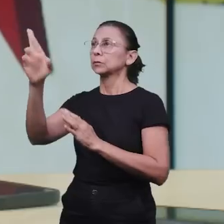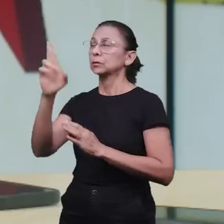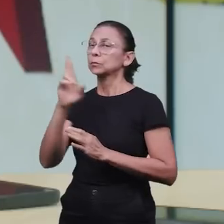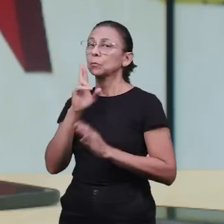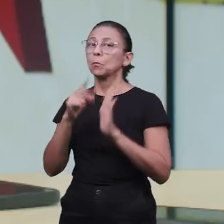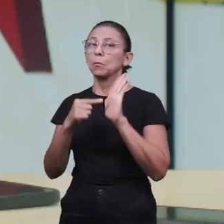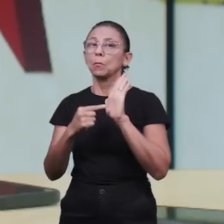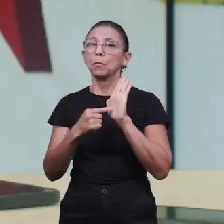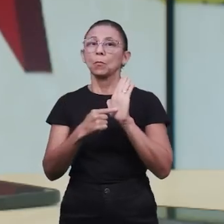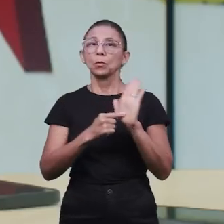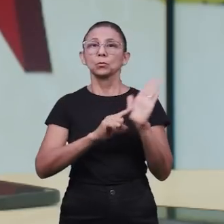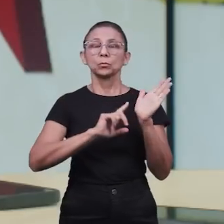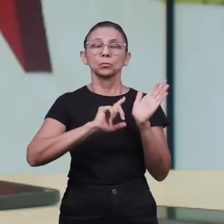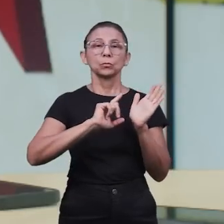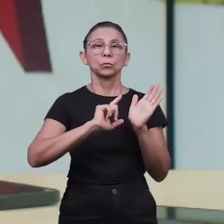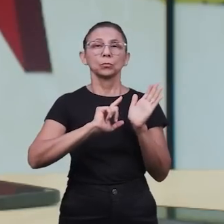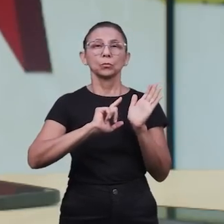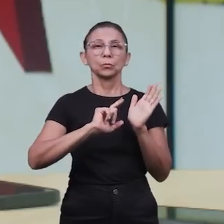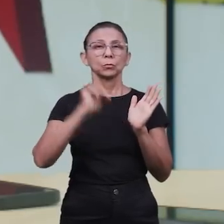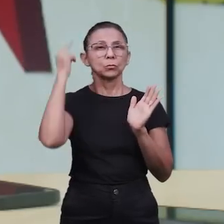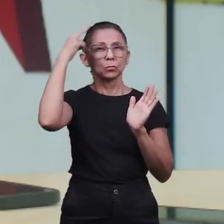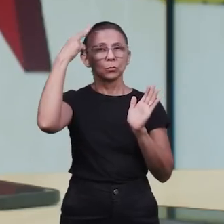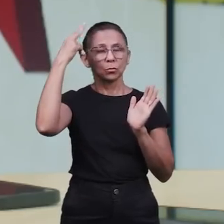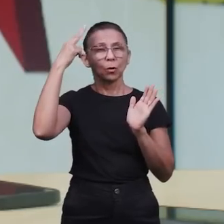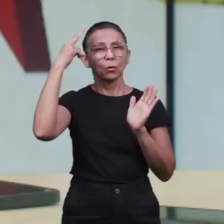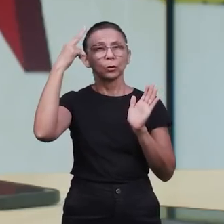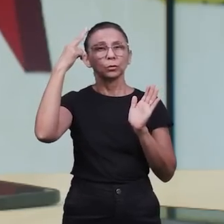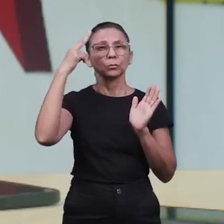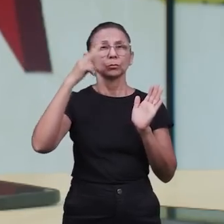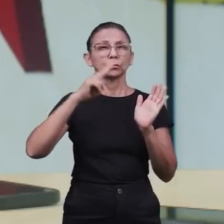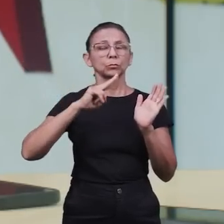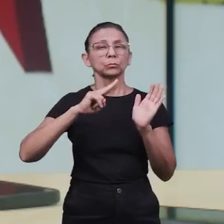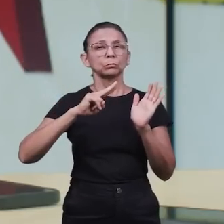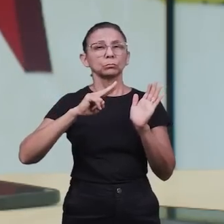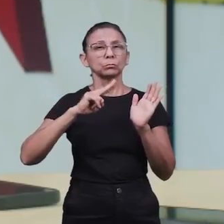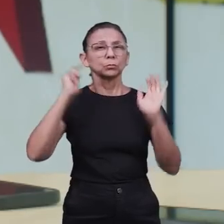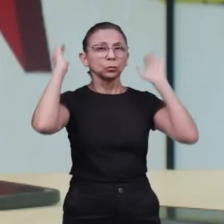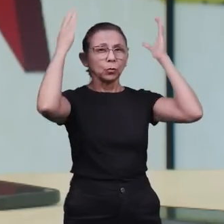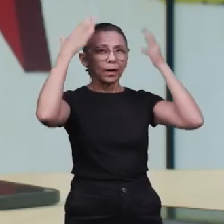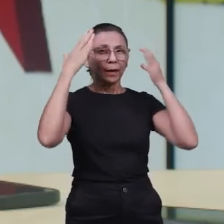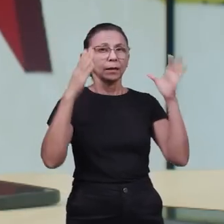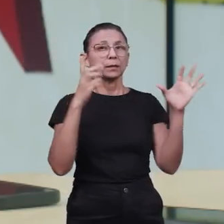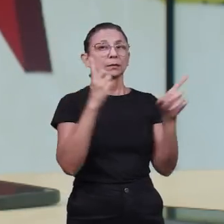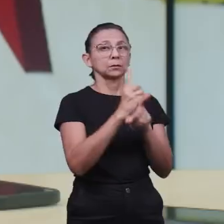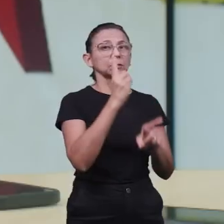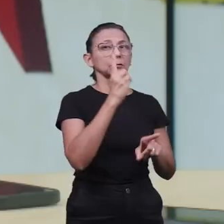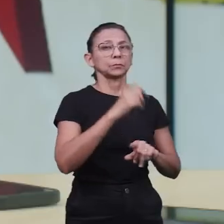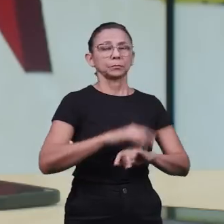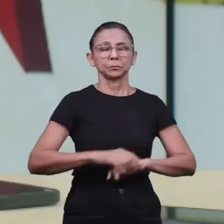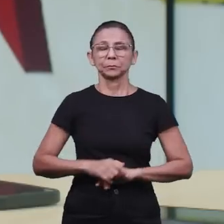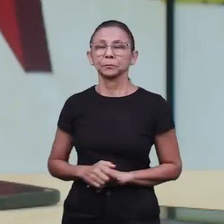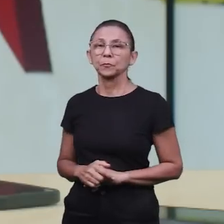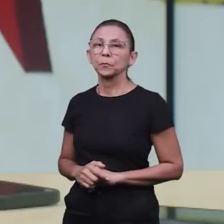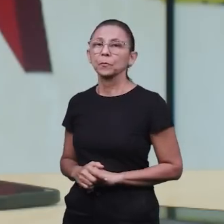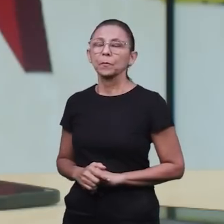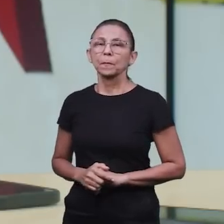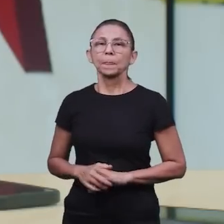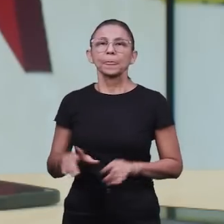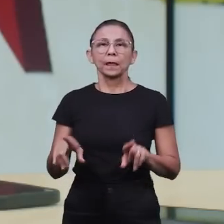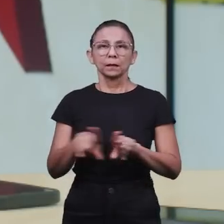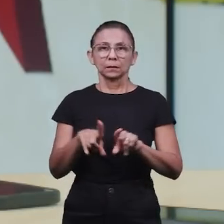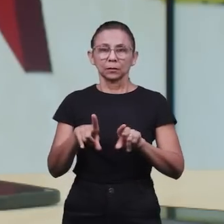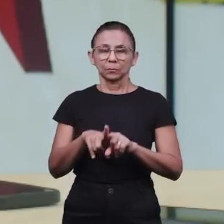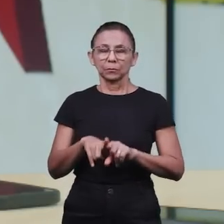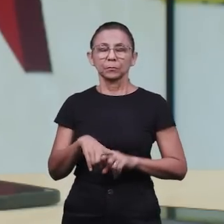E agora no capítulo 3 há um outro episódio marcante na vida desses servos do Senhor, e o texto que